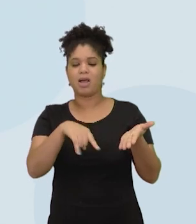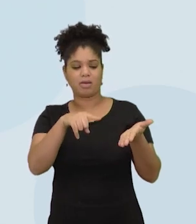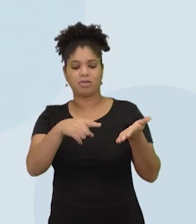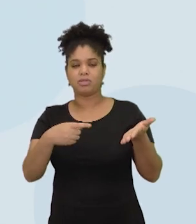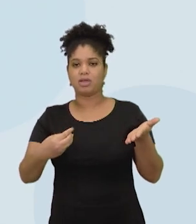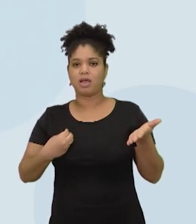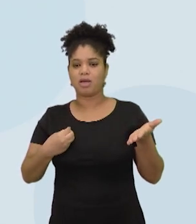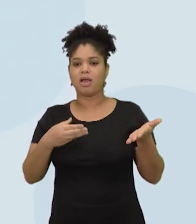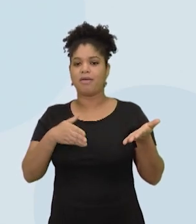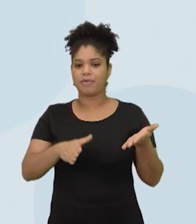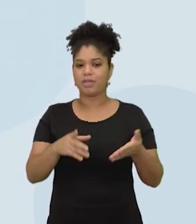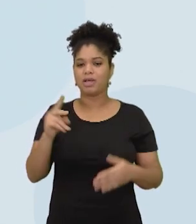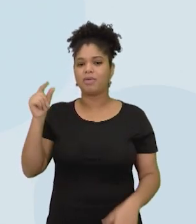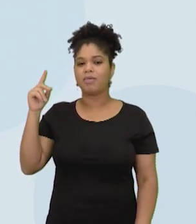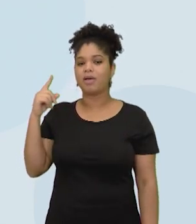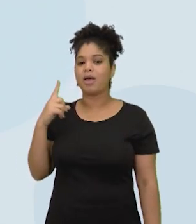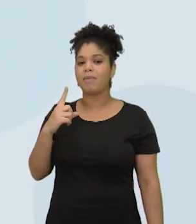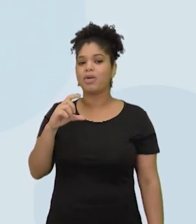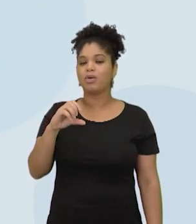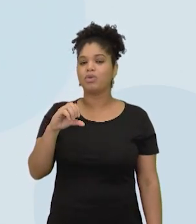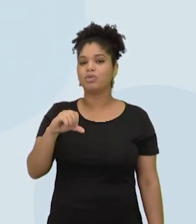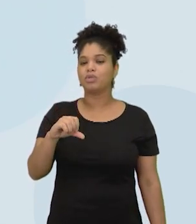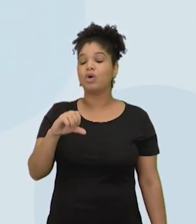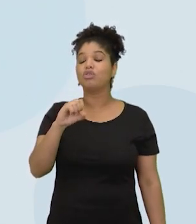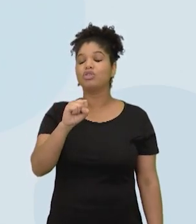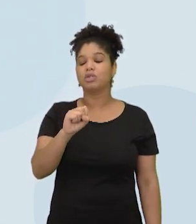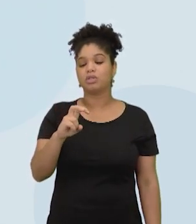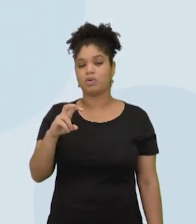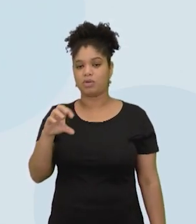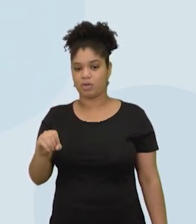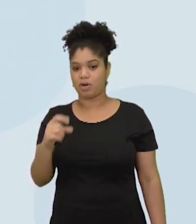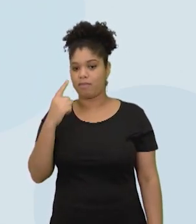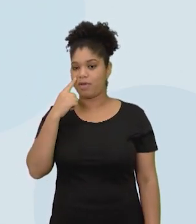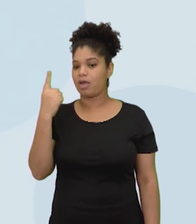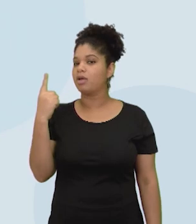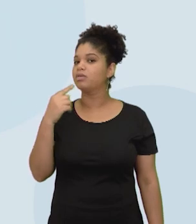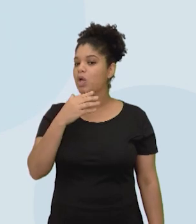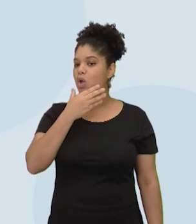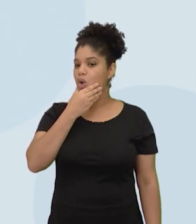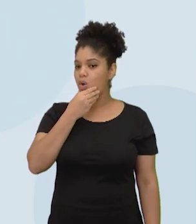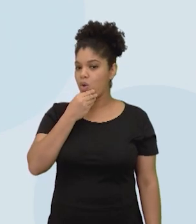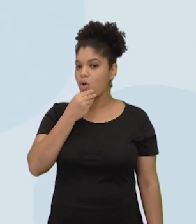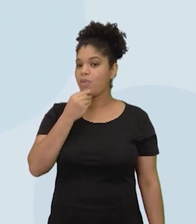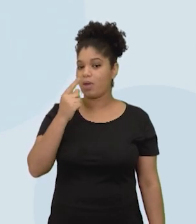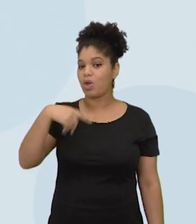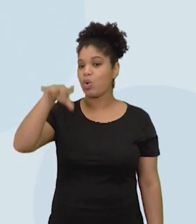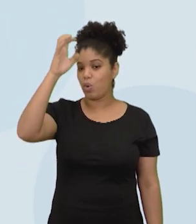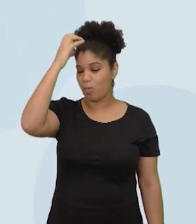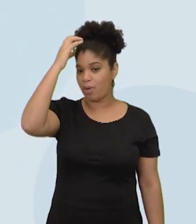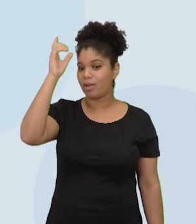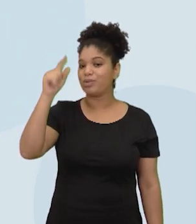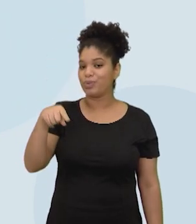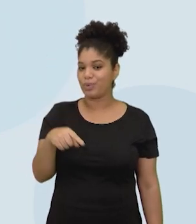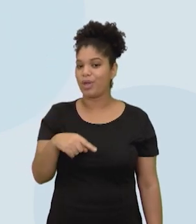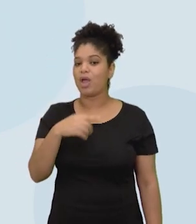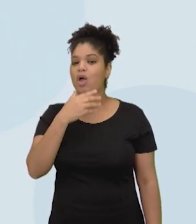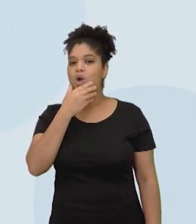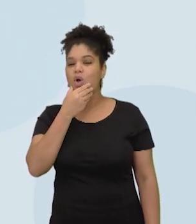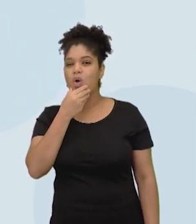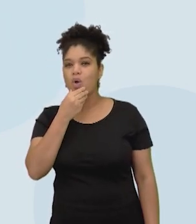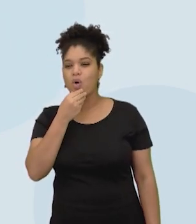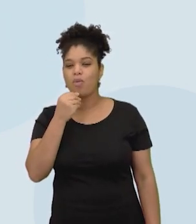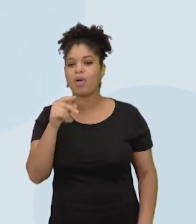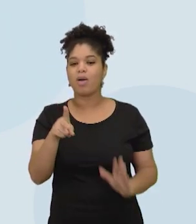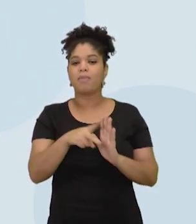filhos espúrios em 1859, que registrava que o padre José Martiniano de Alencar, já sendo clérigo